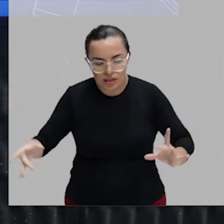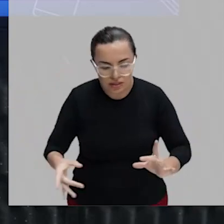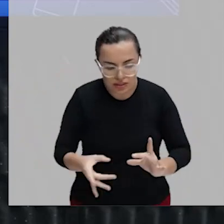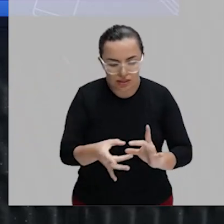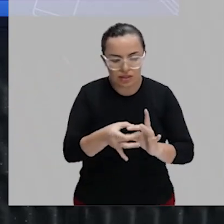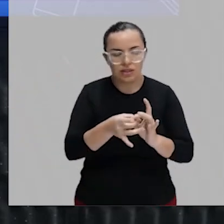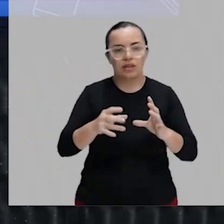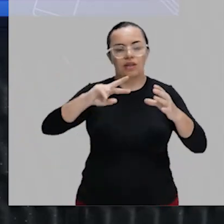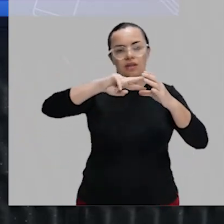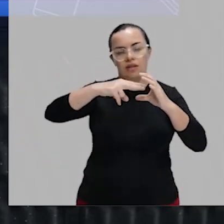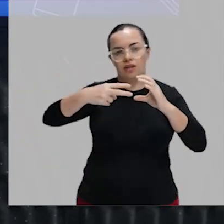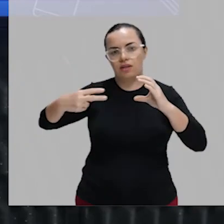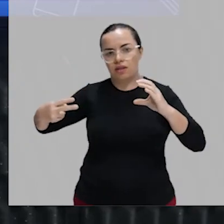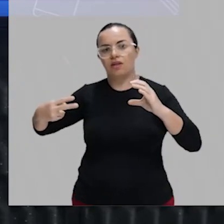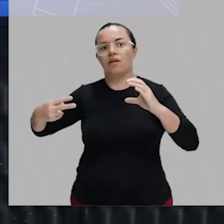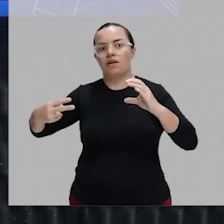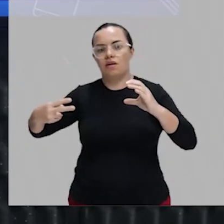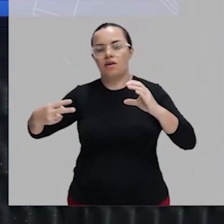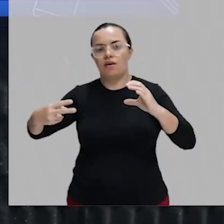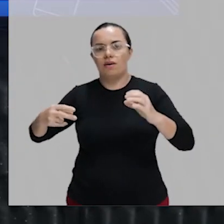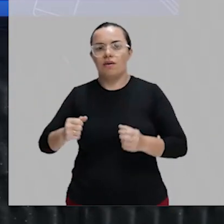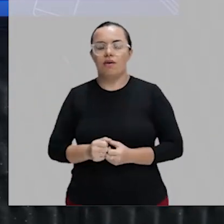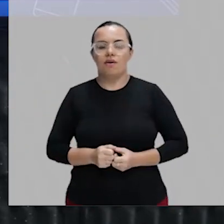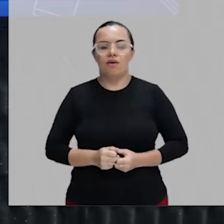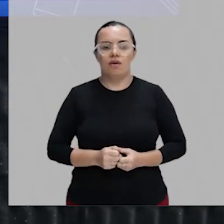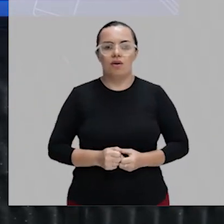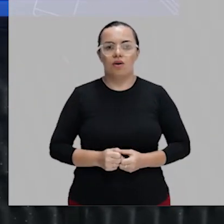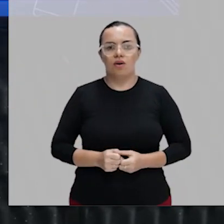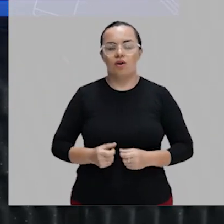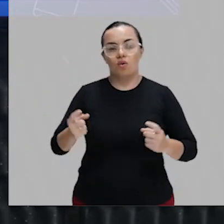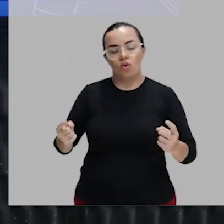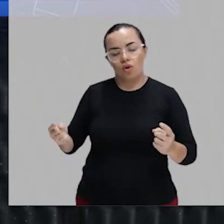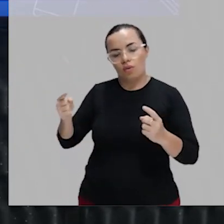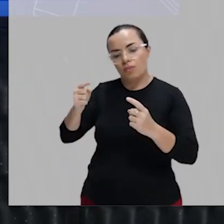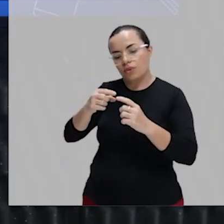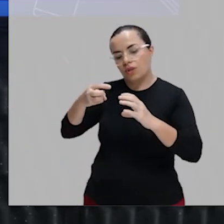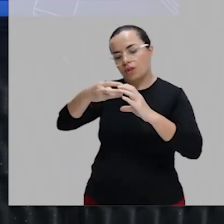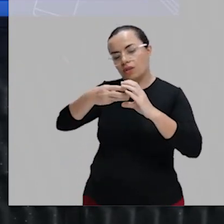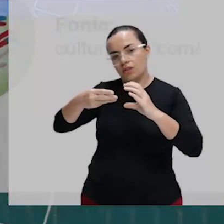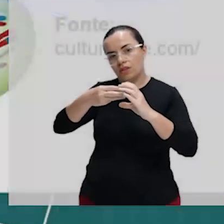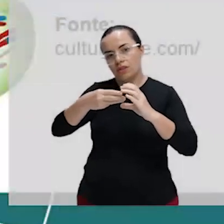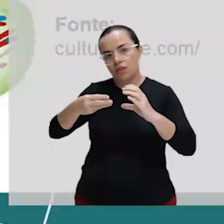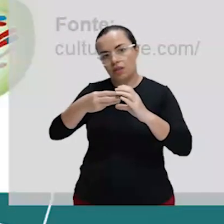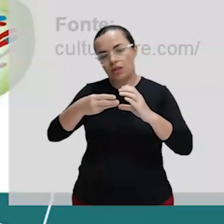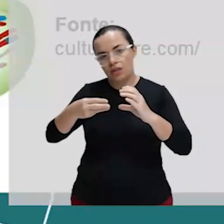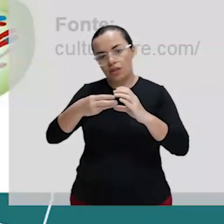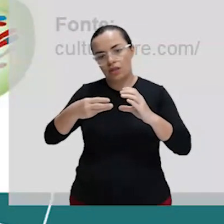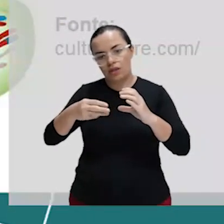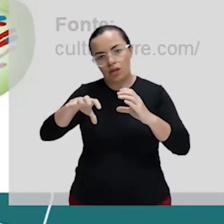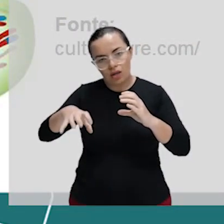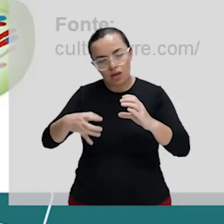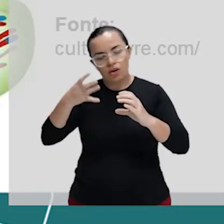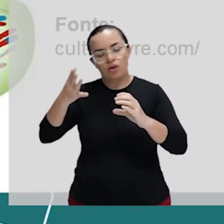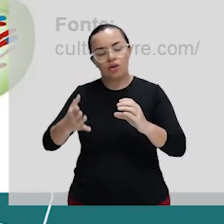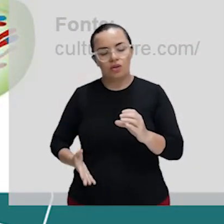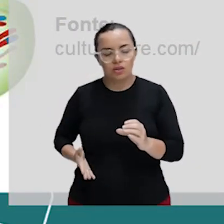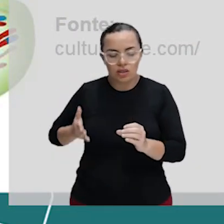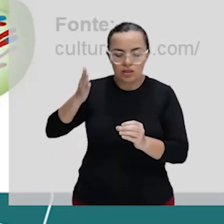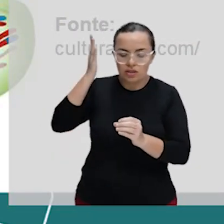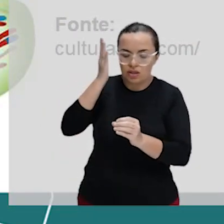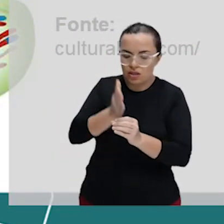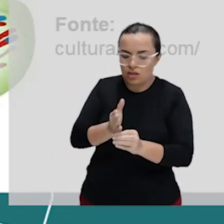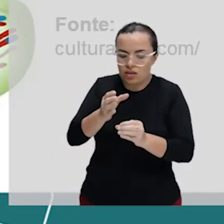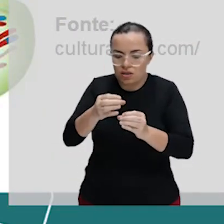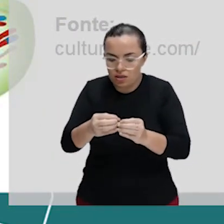célula possa promover a divisão celular, tá certo? E aí os centríolos vão estar promovendo